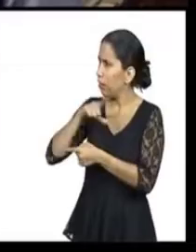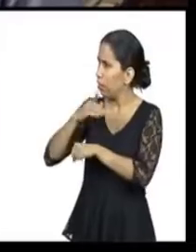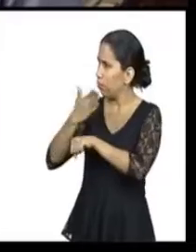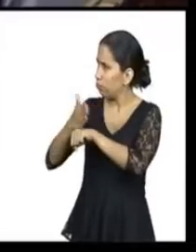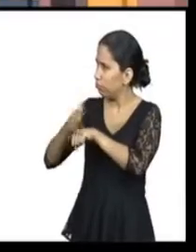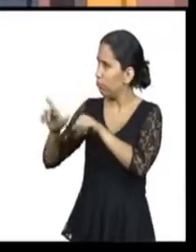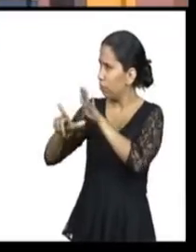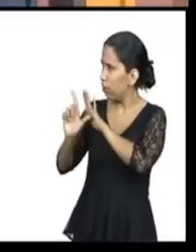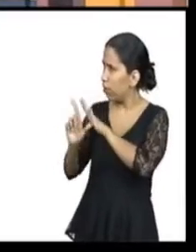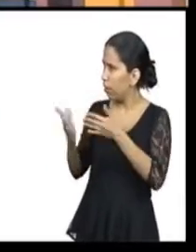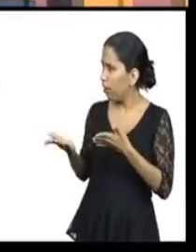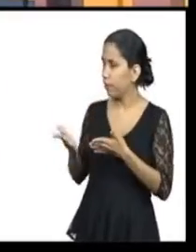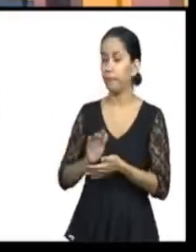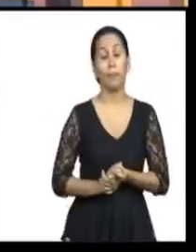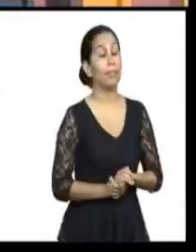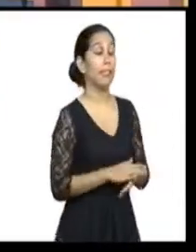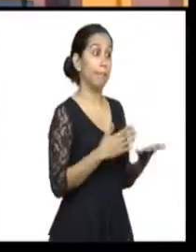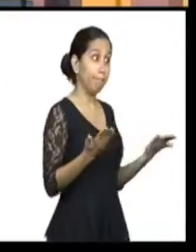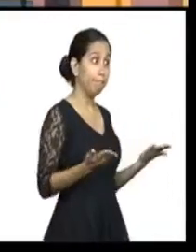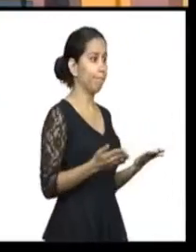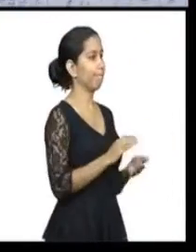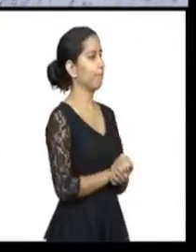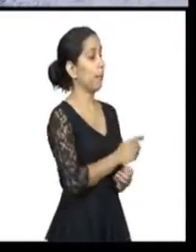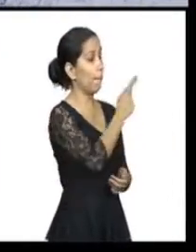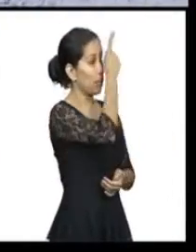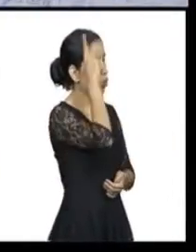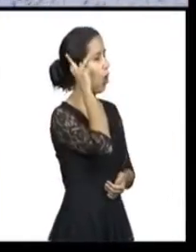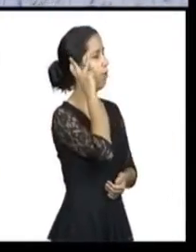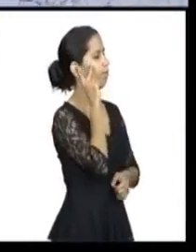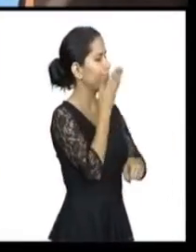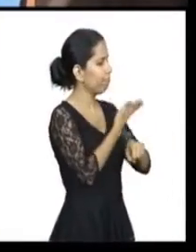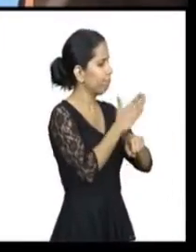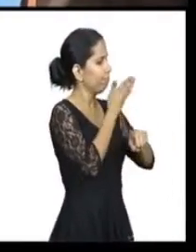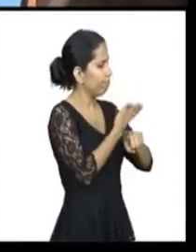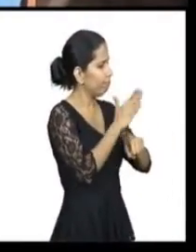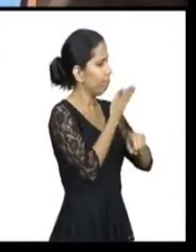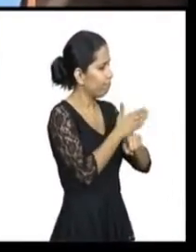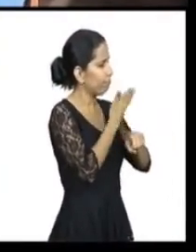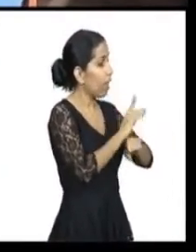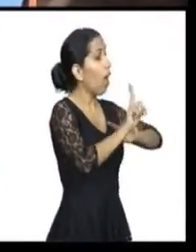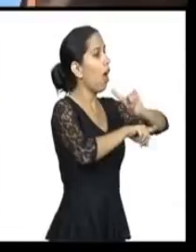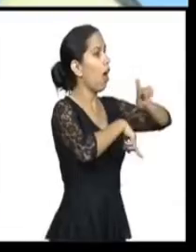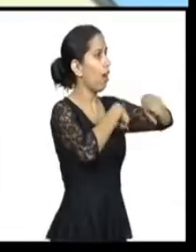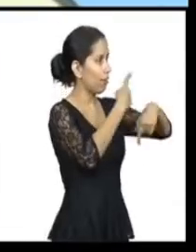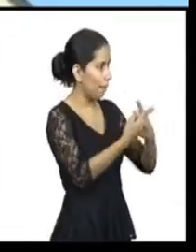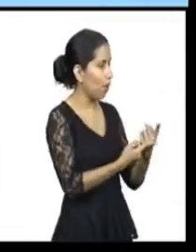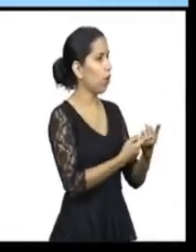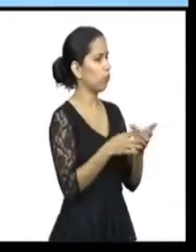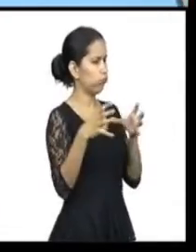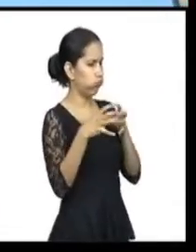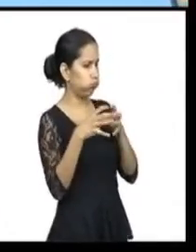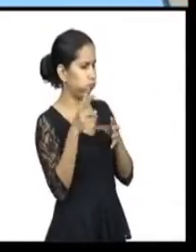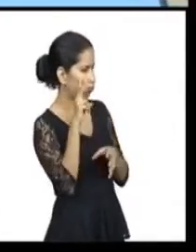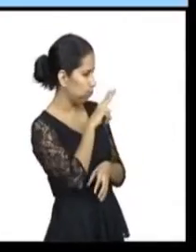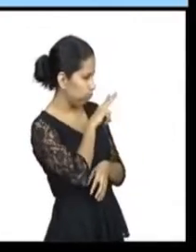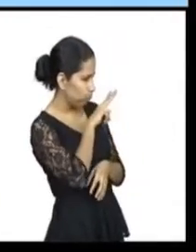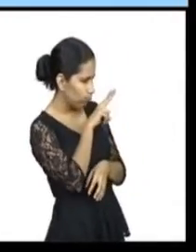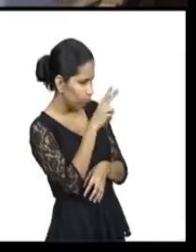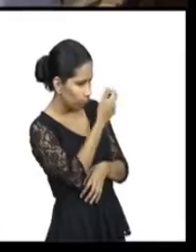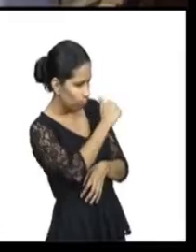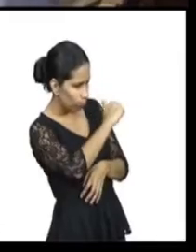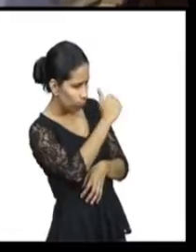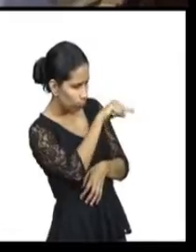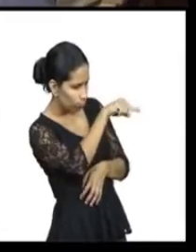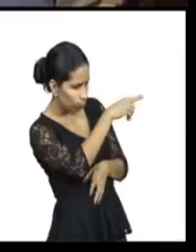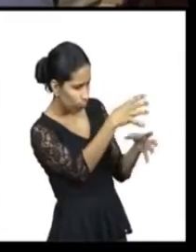treinamento. Sim, são poucas pessoas que são autorizadas a dirigir na lavra e essas pessoas são treinadas e depois são avaliadas para poder dirigir na lavra.